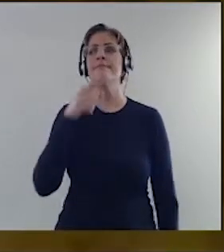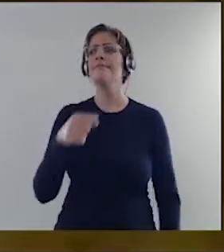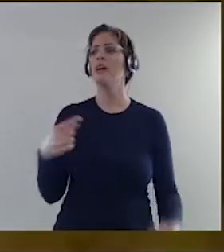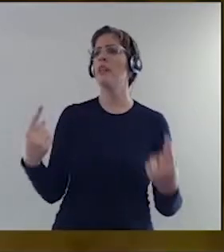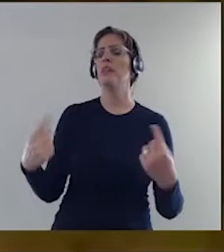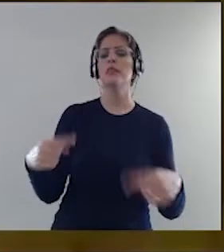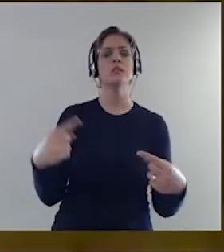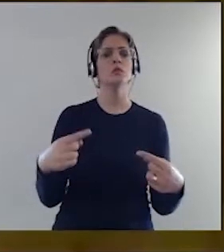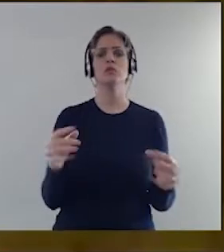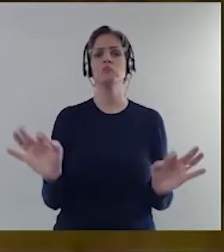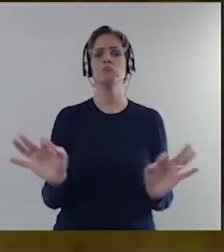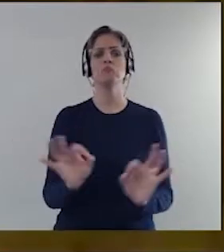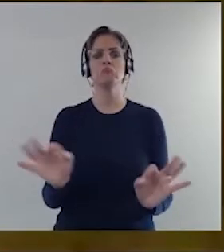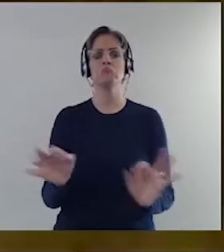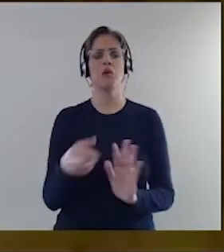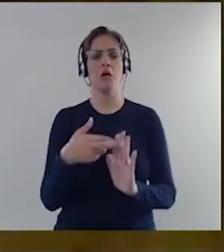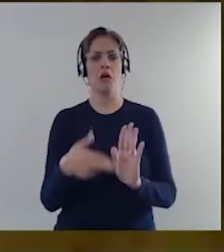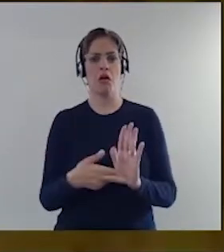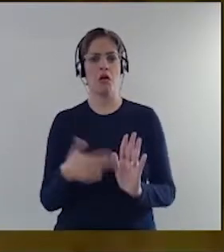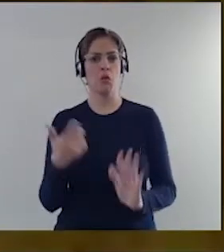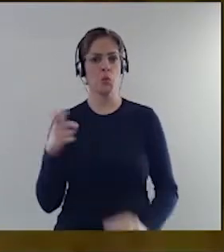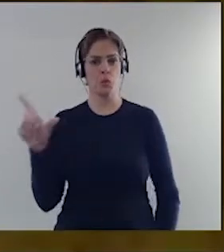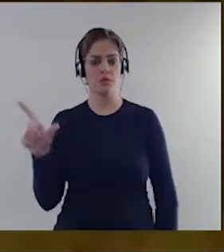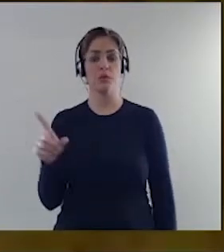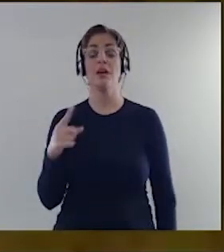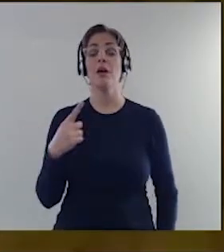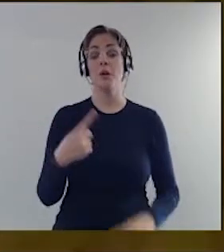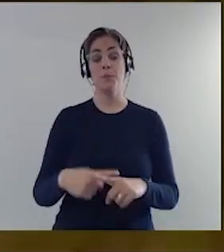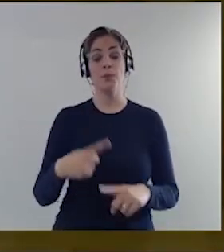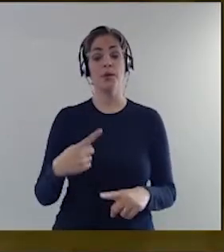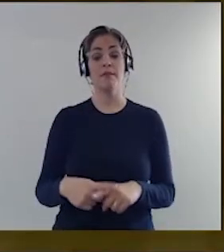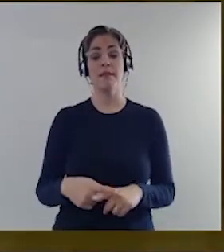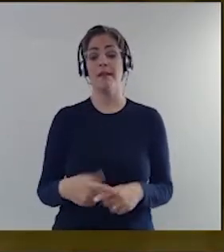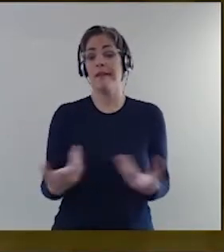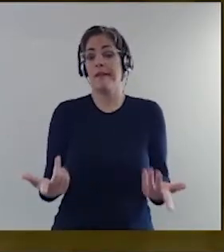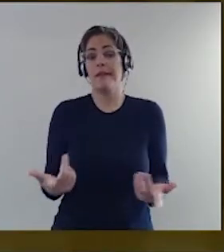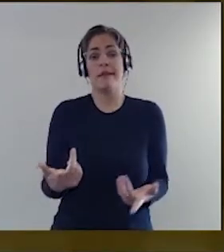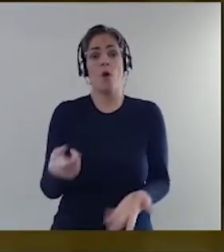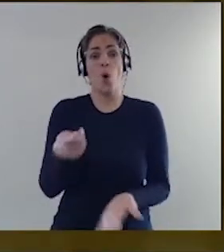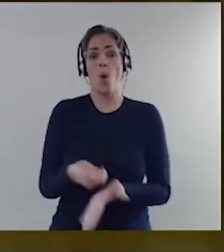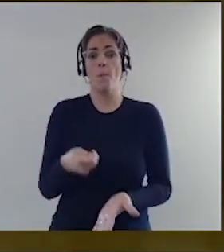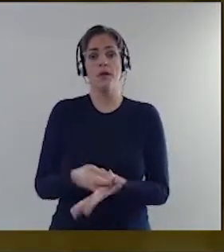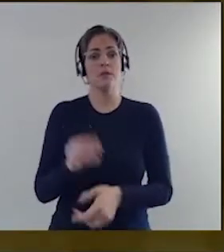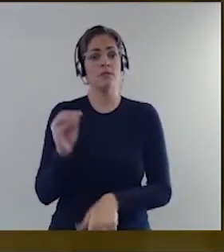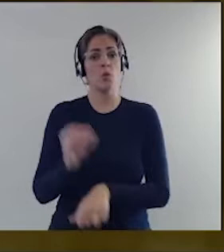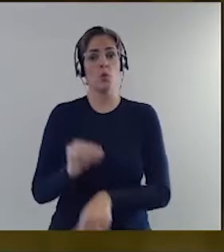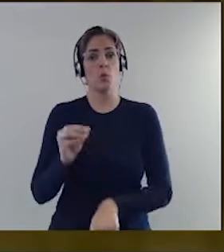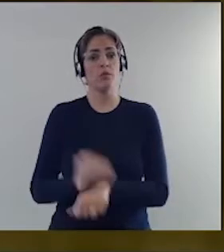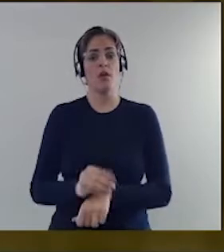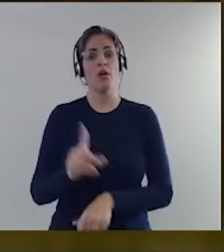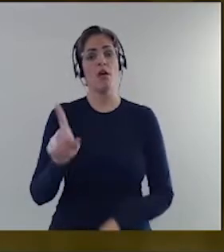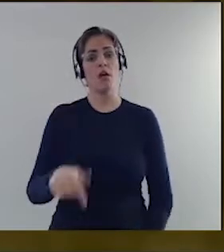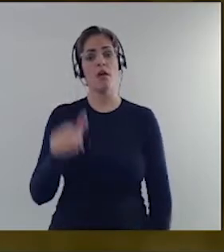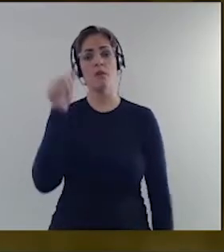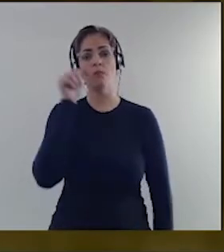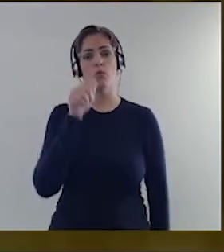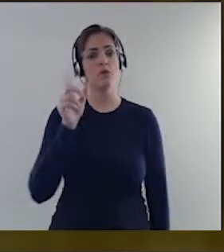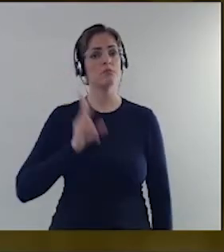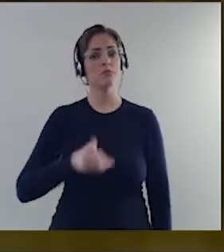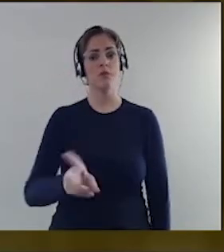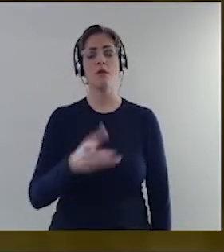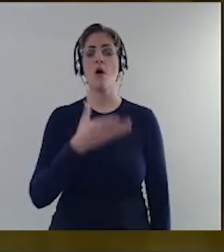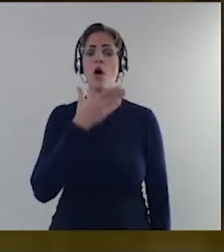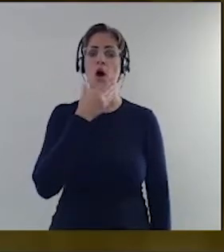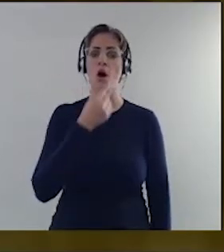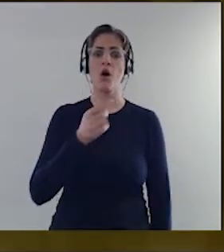discutia sobre essa regra, pois a obrigação de cuidar dos filhos era naturalmente feminina, cabendo ao